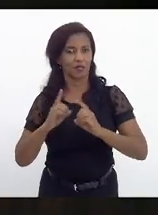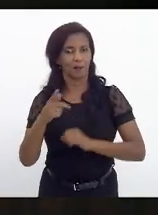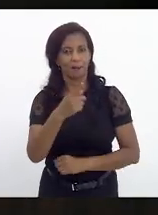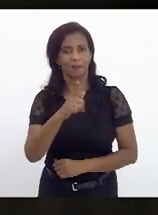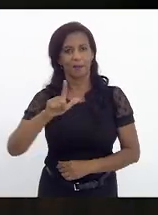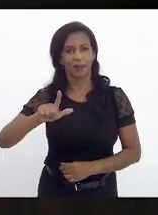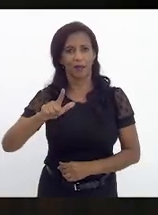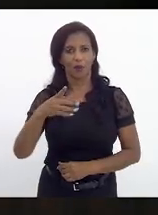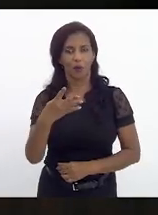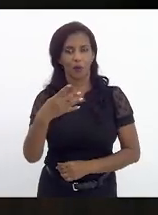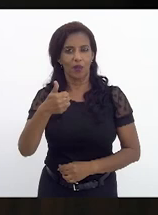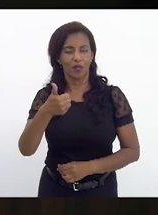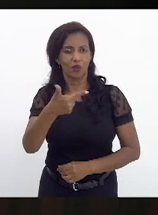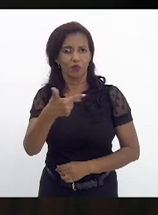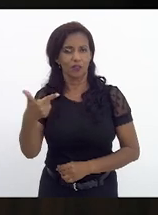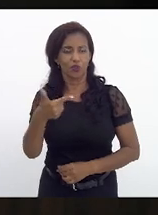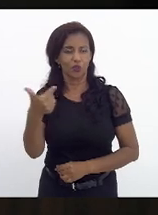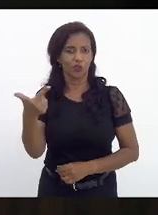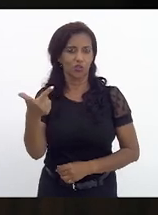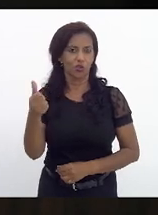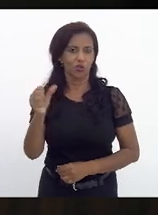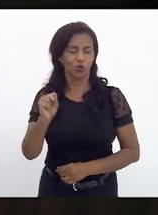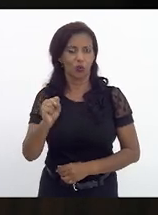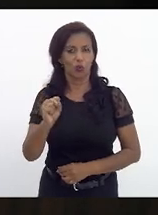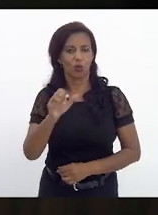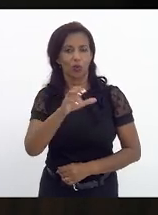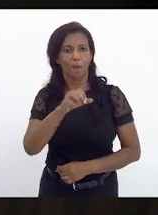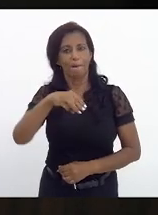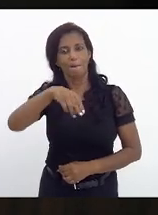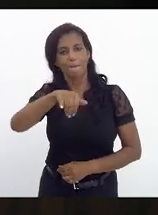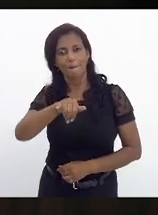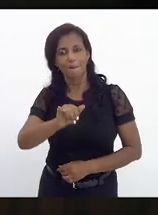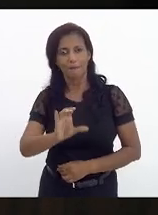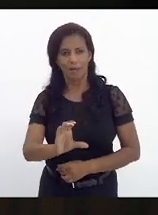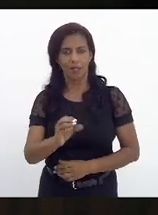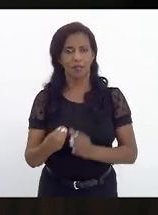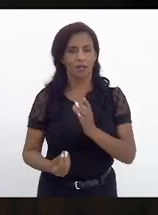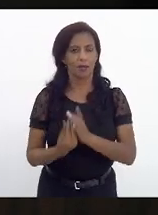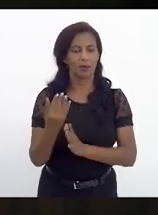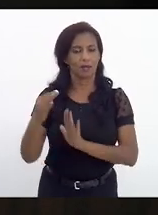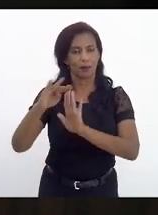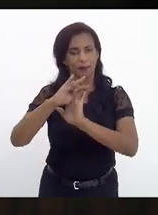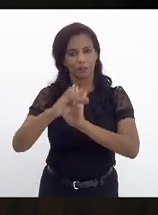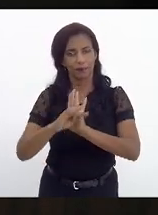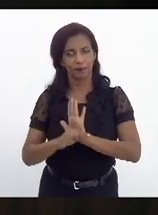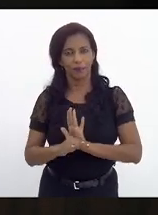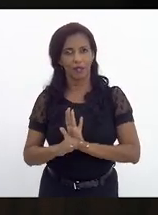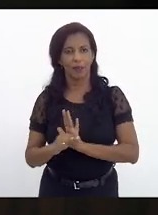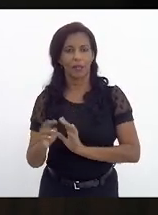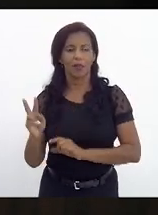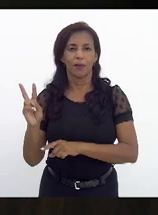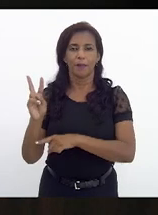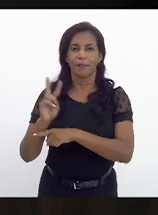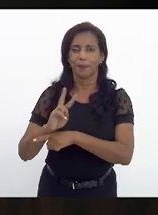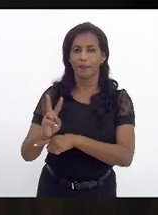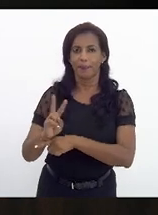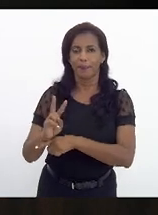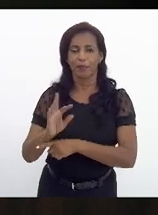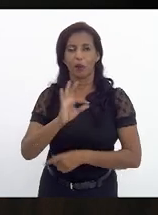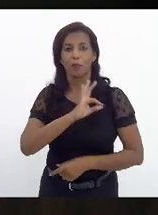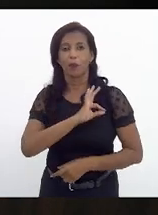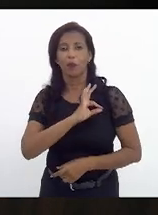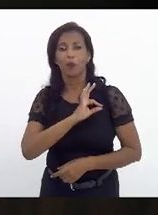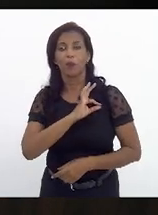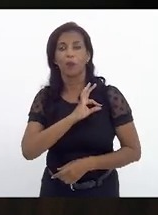de lei 4122 de 18, de autoria do deputado Carlos Mink, que cria o programa Blitz Inteligente, objetivando o aperfeiçoamento